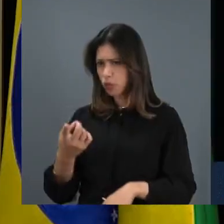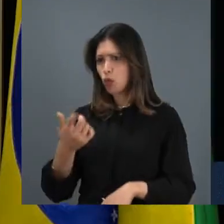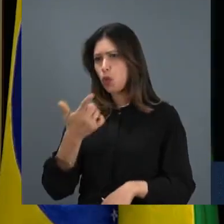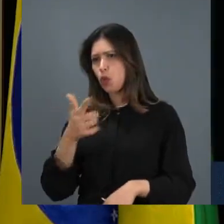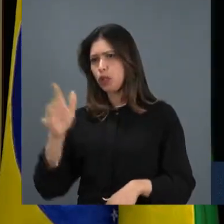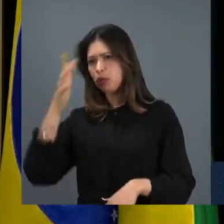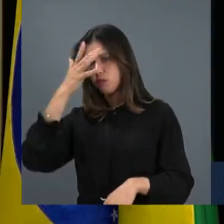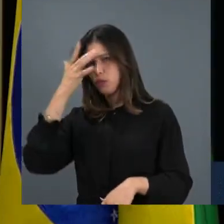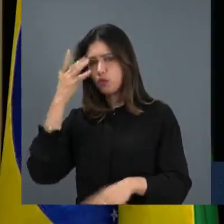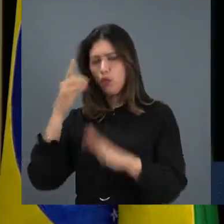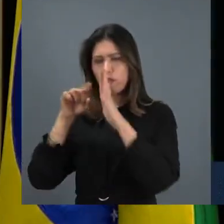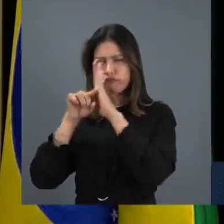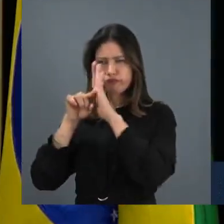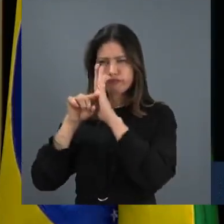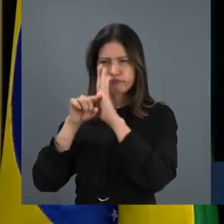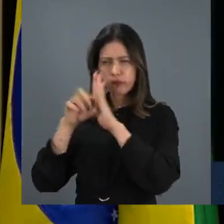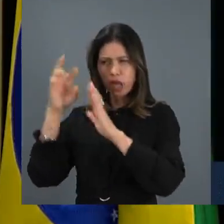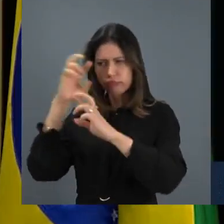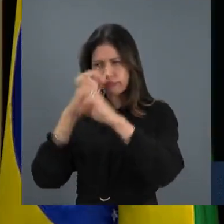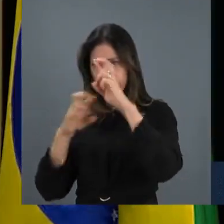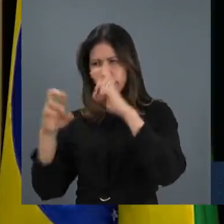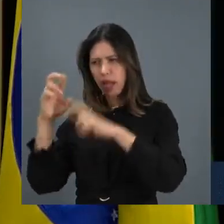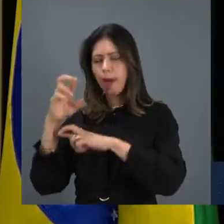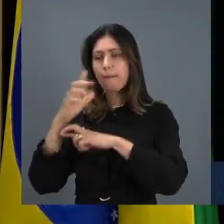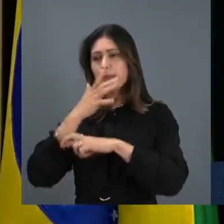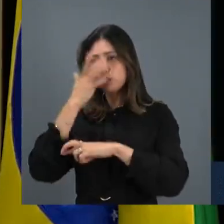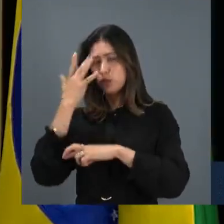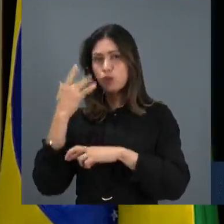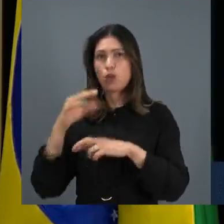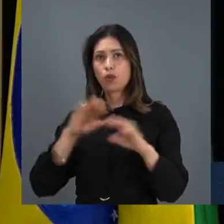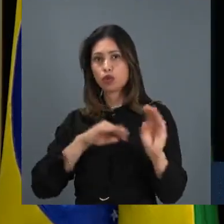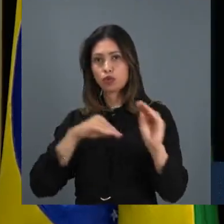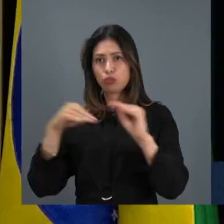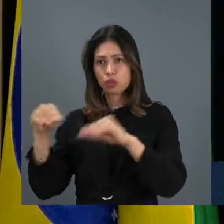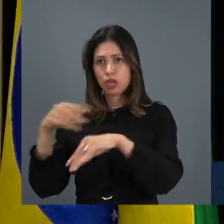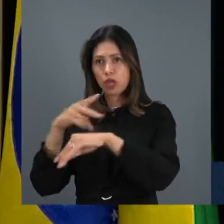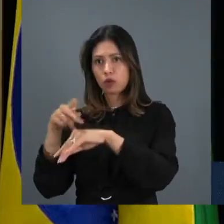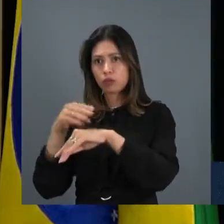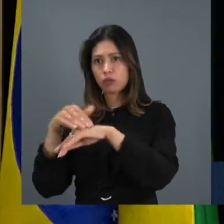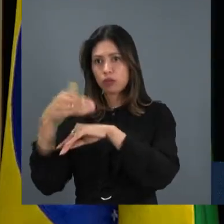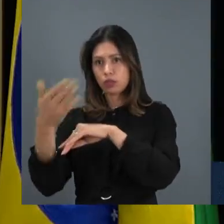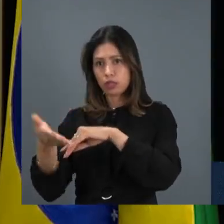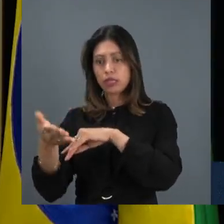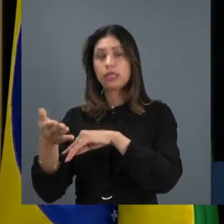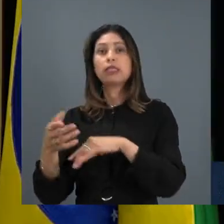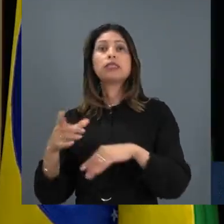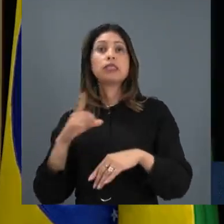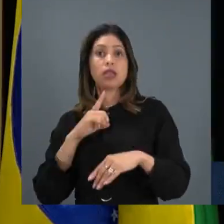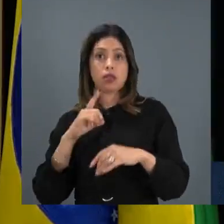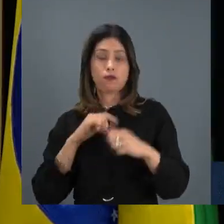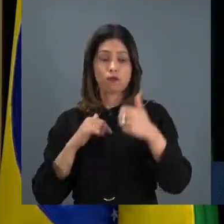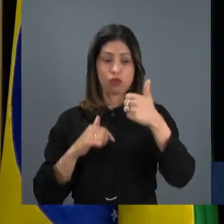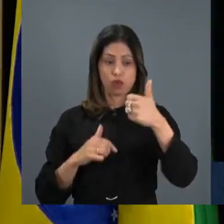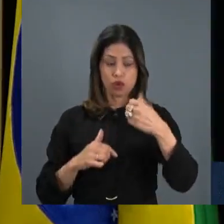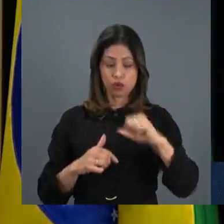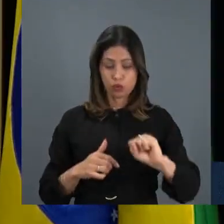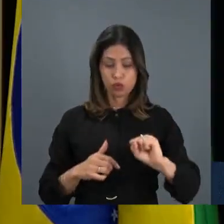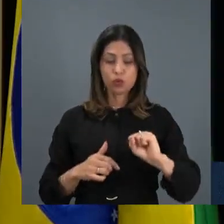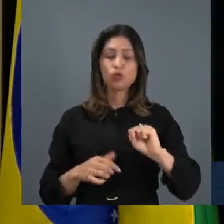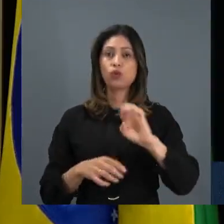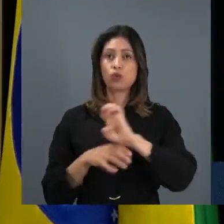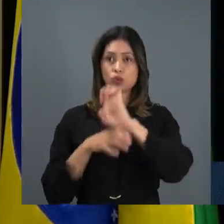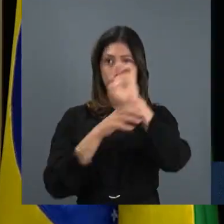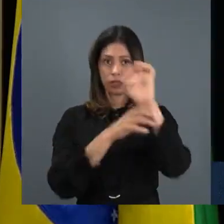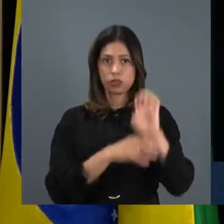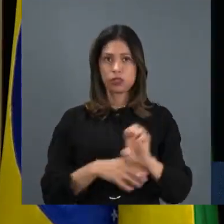países. Os mandados de prisão foram cumpridos em 18 estados. Sobre isso, eu fiz um requerimento